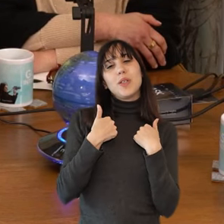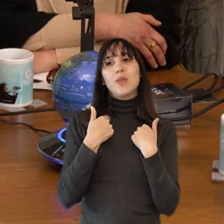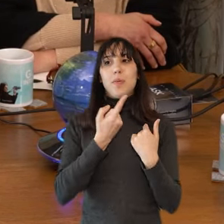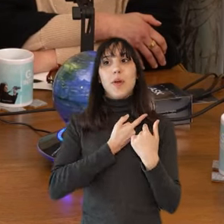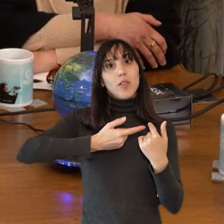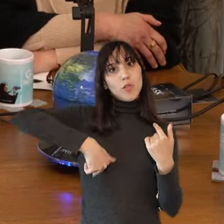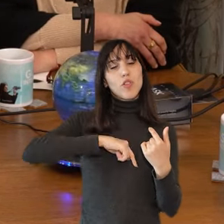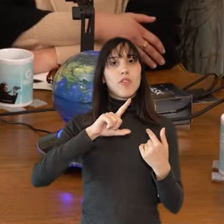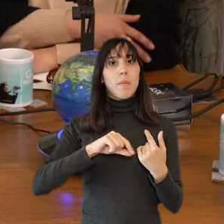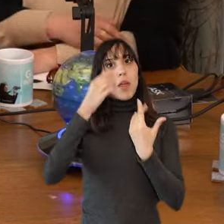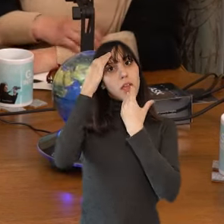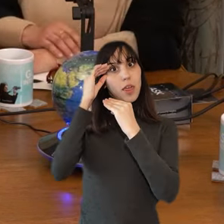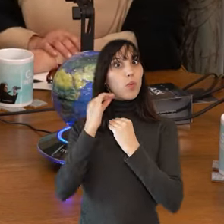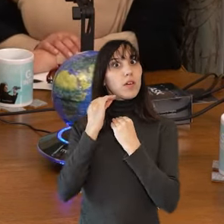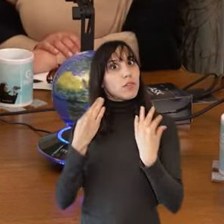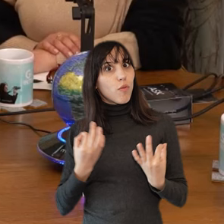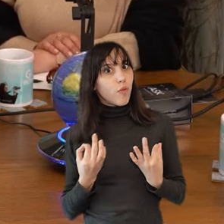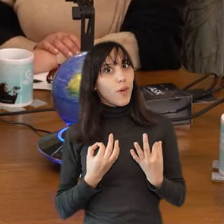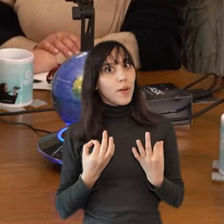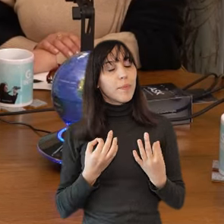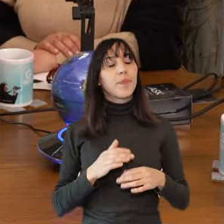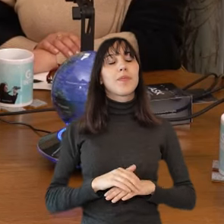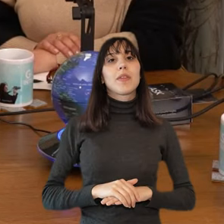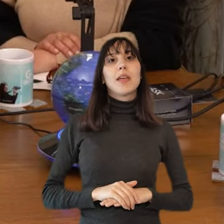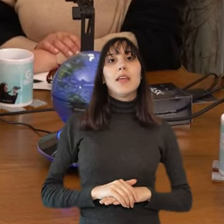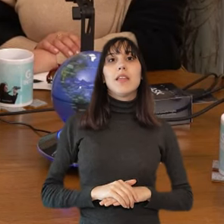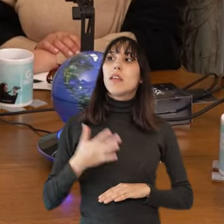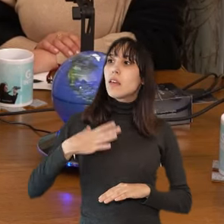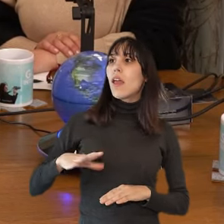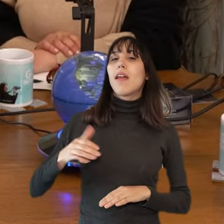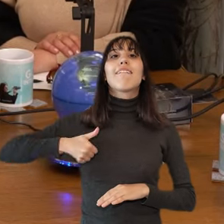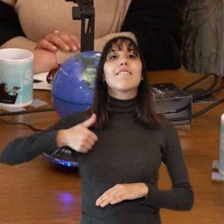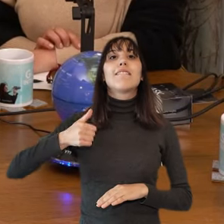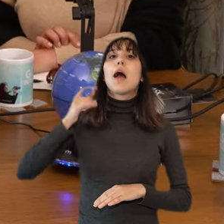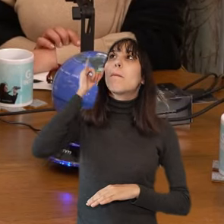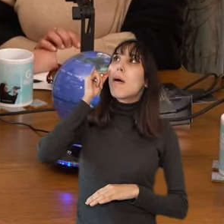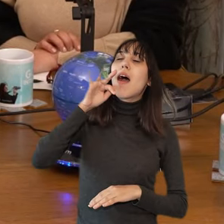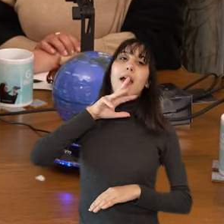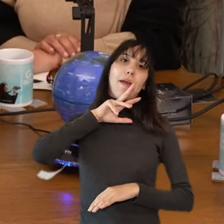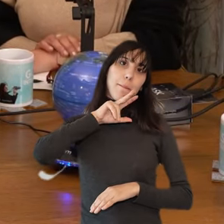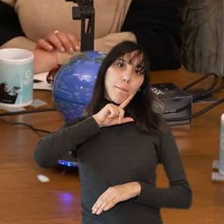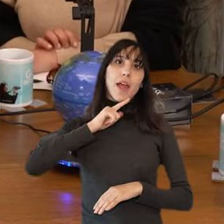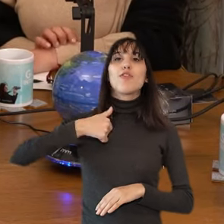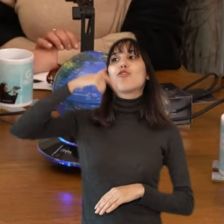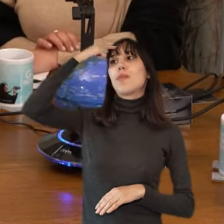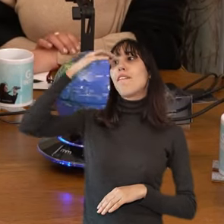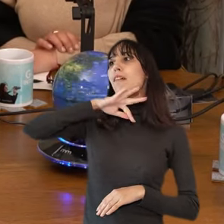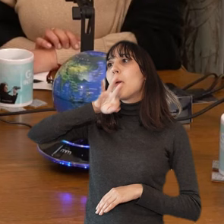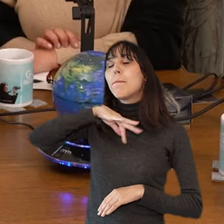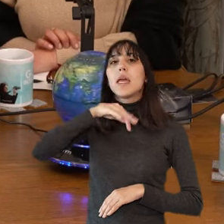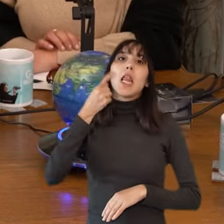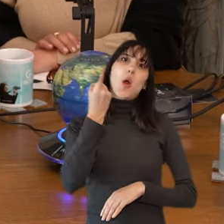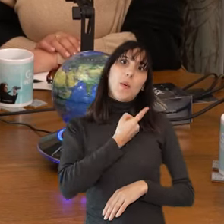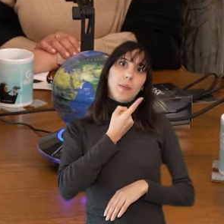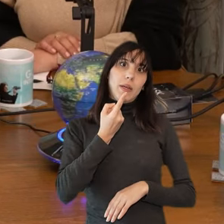que também vem de uma educação não é eh de de querermos sobretudo aos nossos pais não é quem nós achamos a família que temos